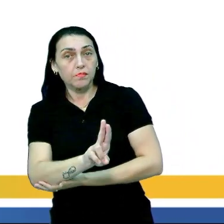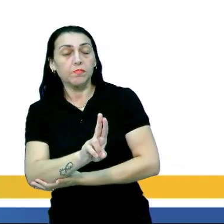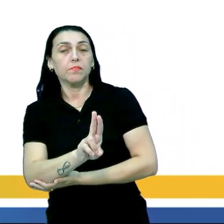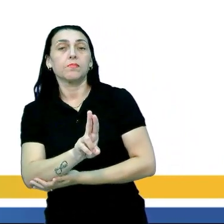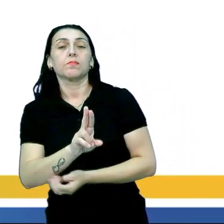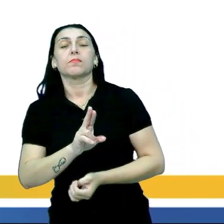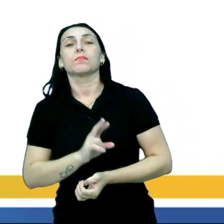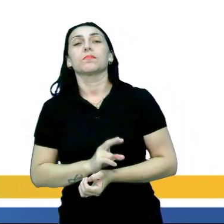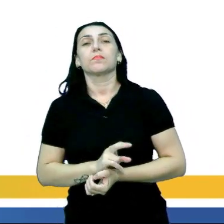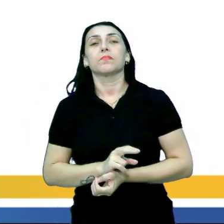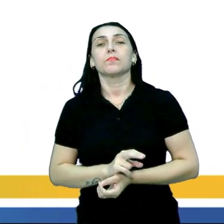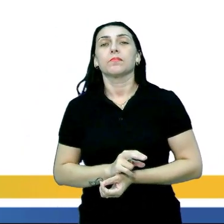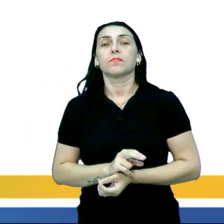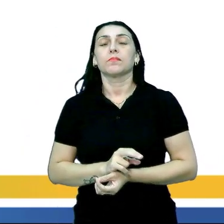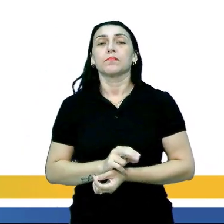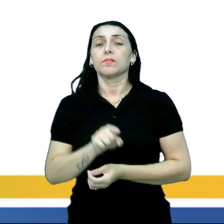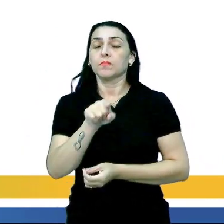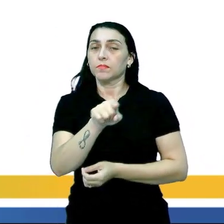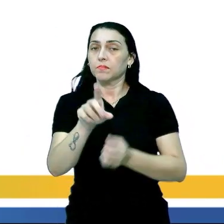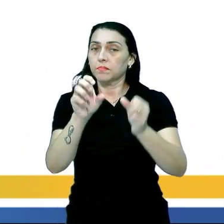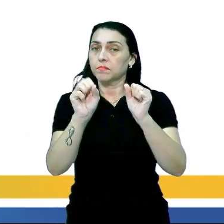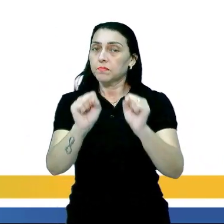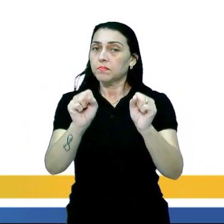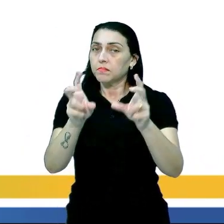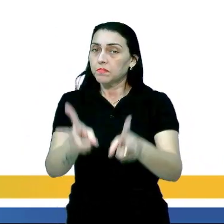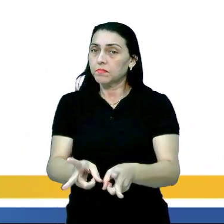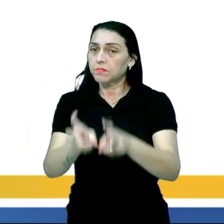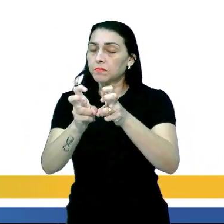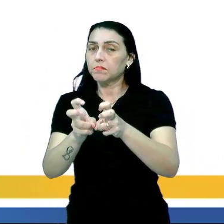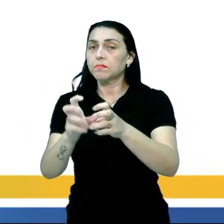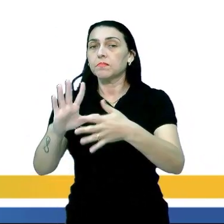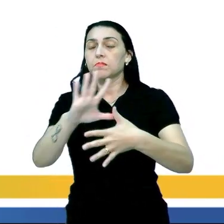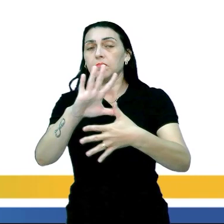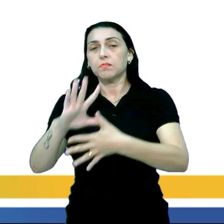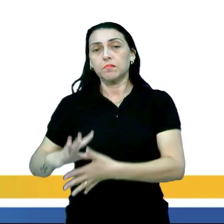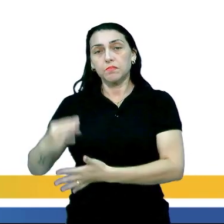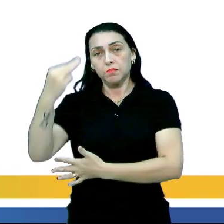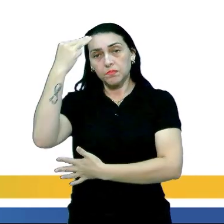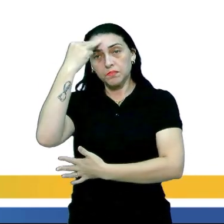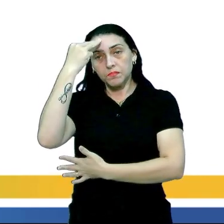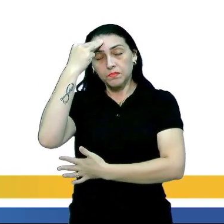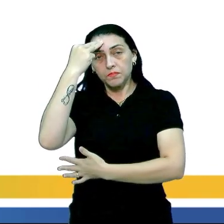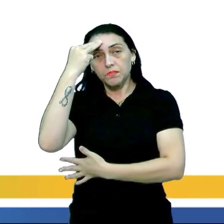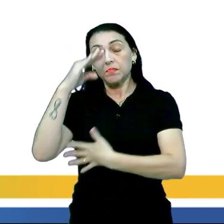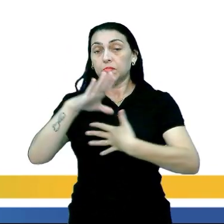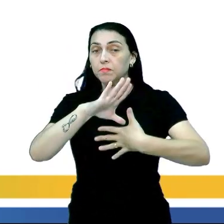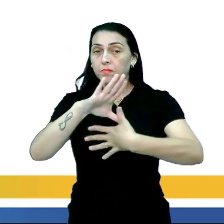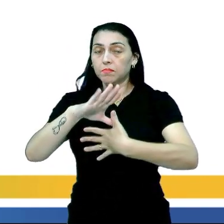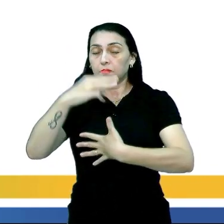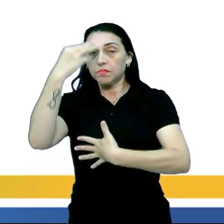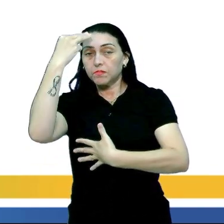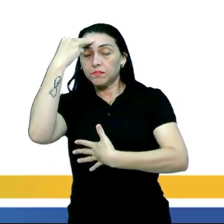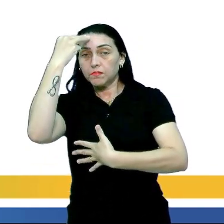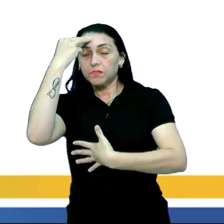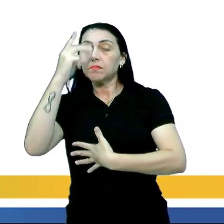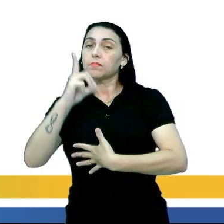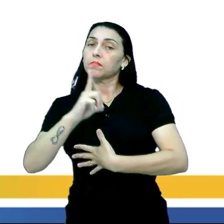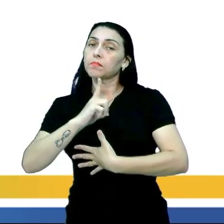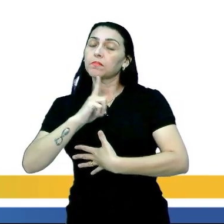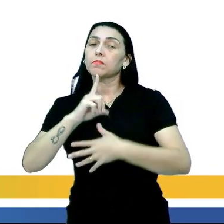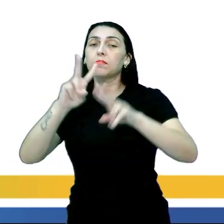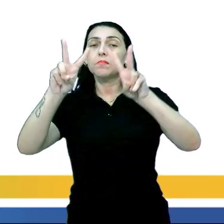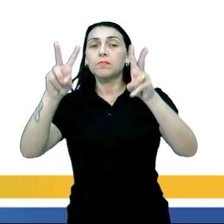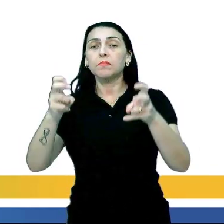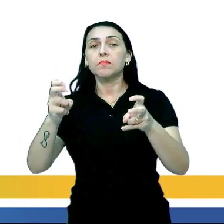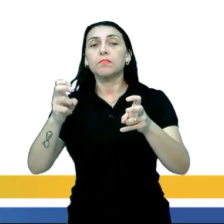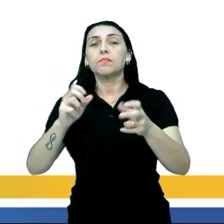direto e indiretamente, conforme vocês podem estar observando no nosso mapa mental. Esse mapa mental, ele tem como título